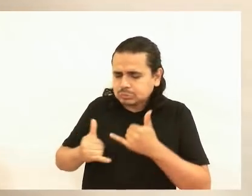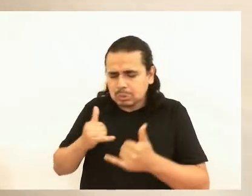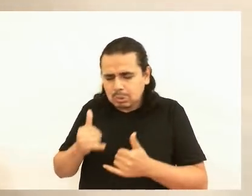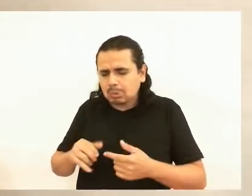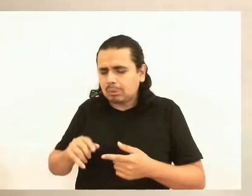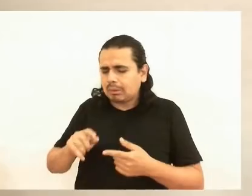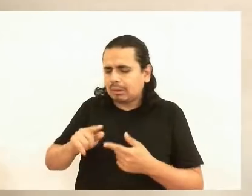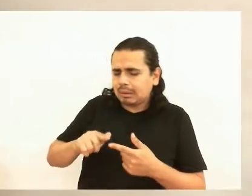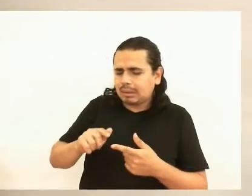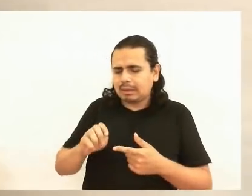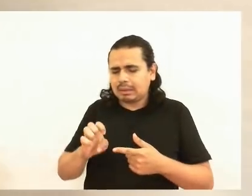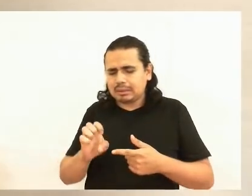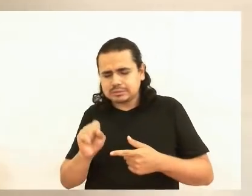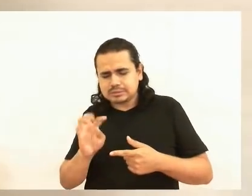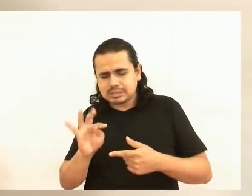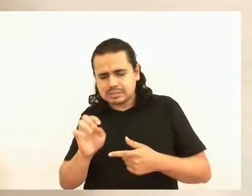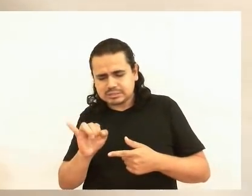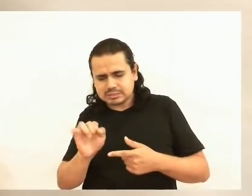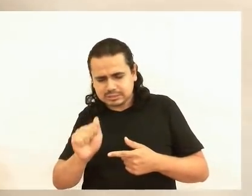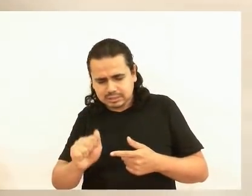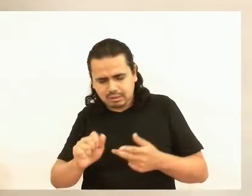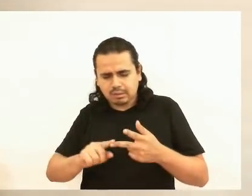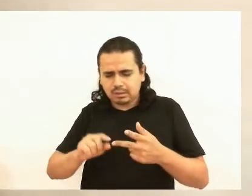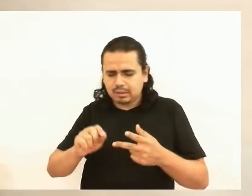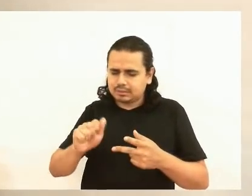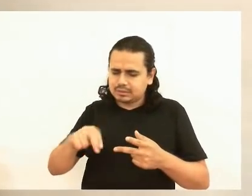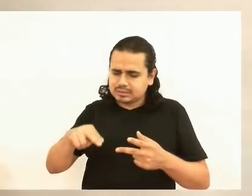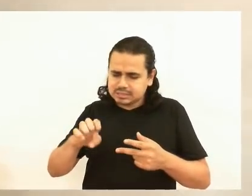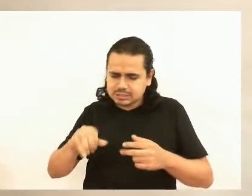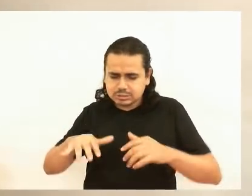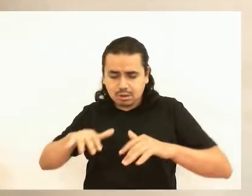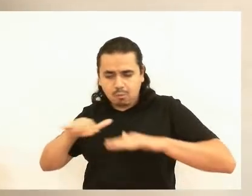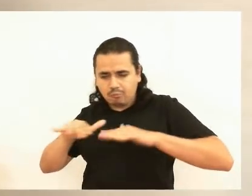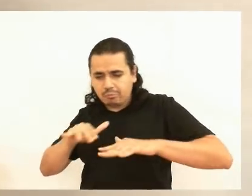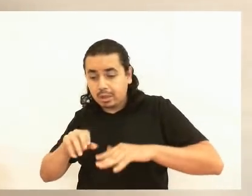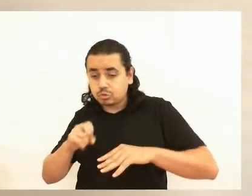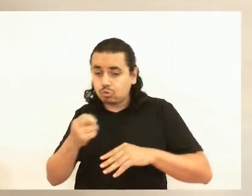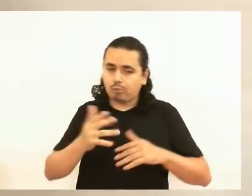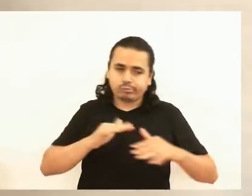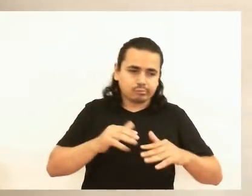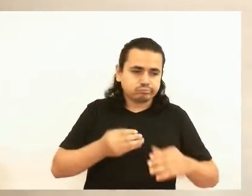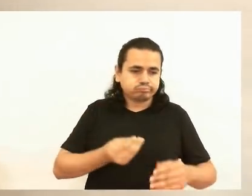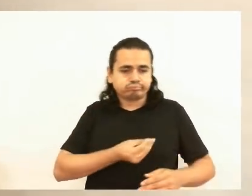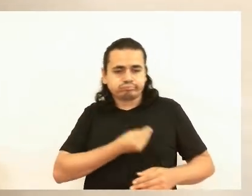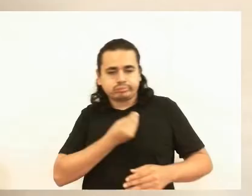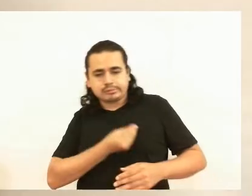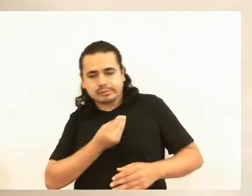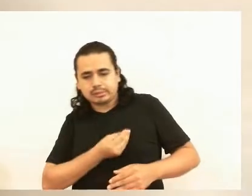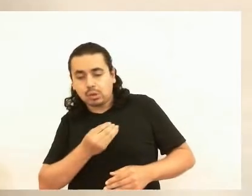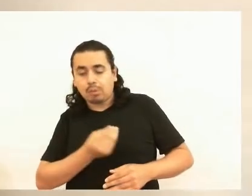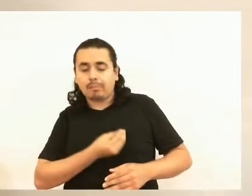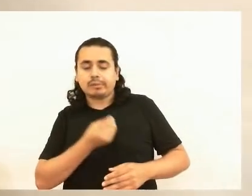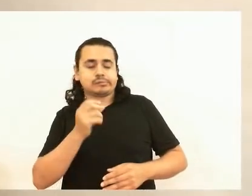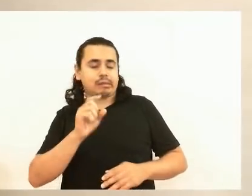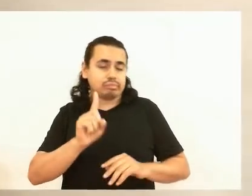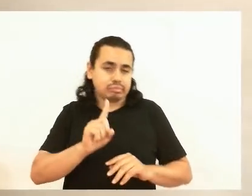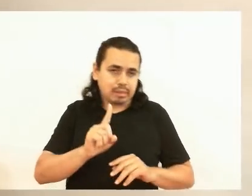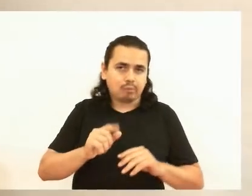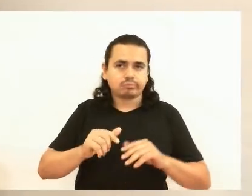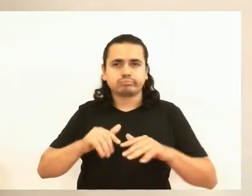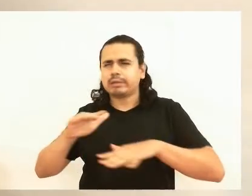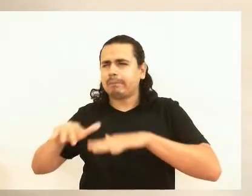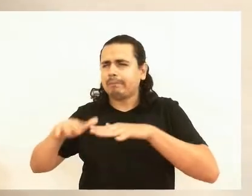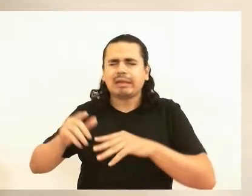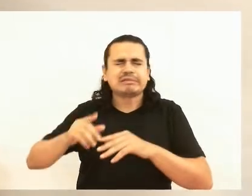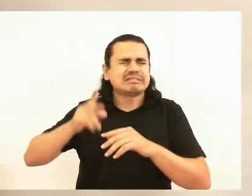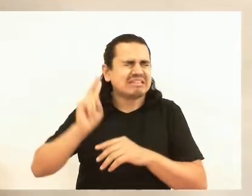síntese anestesia movimento não movimentos a ausência e presença é